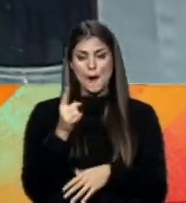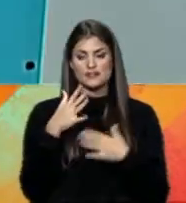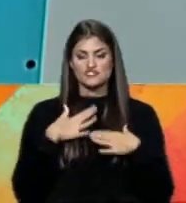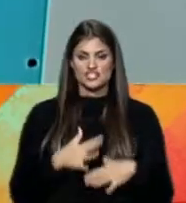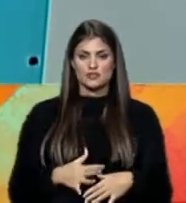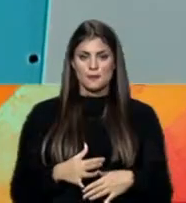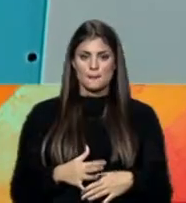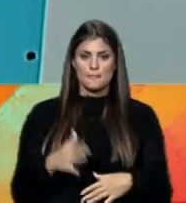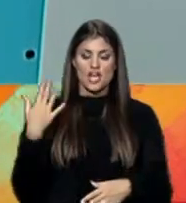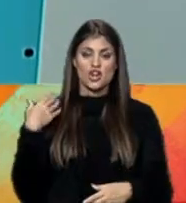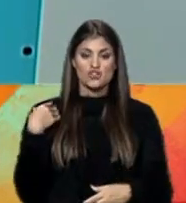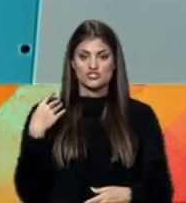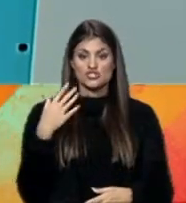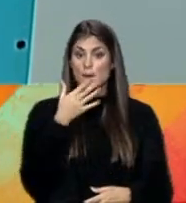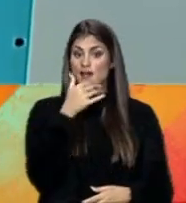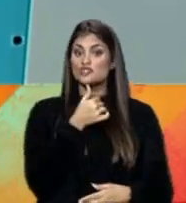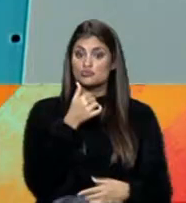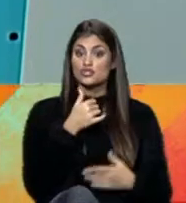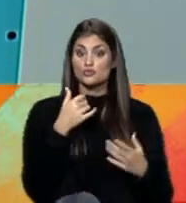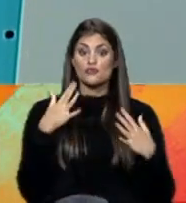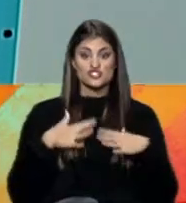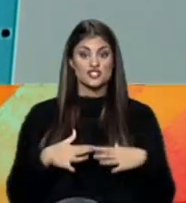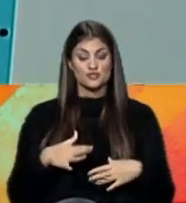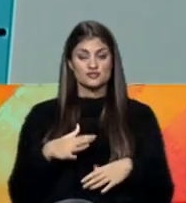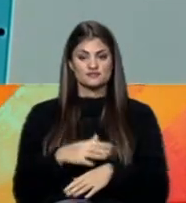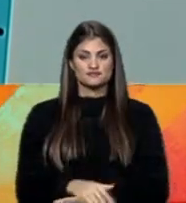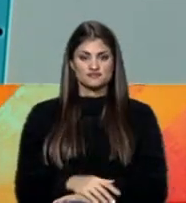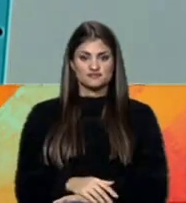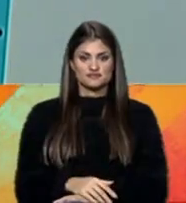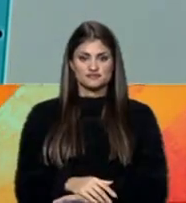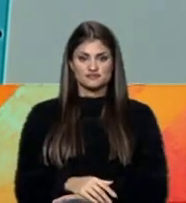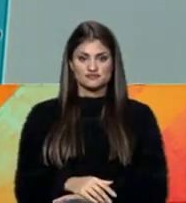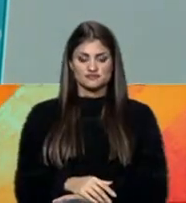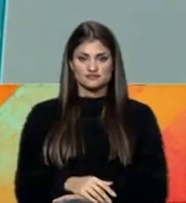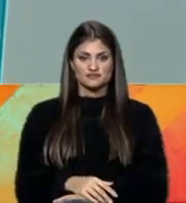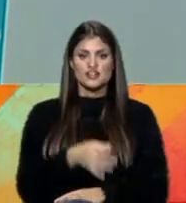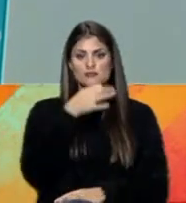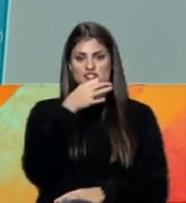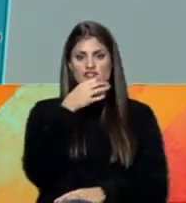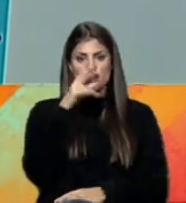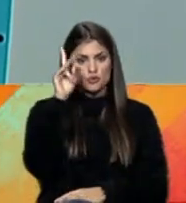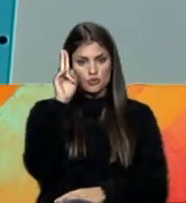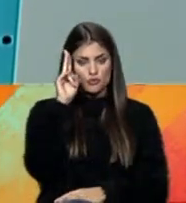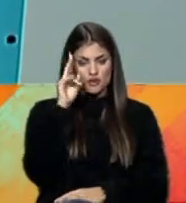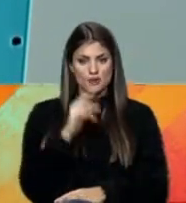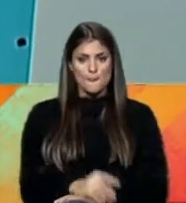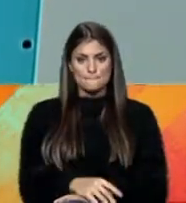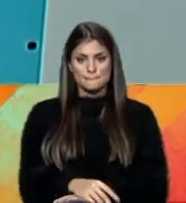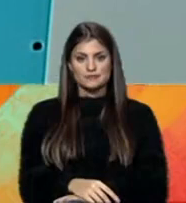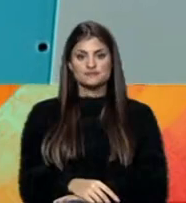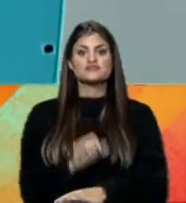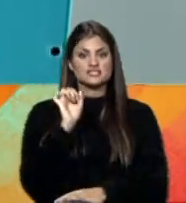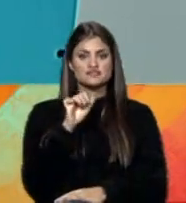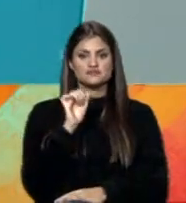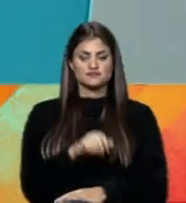acaso, as costas eram o mais bonito do vestido. Tinha as costas trabalhadas. É estava a falar de coelho ou foi impressão minha? Estava. Estava, não